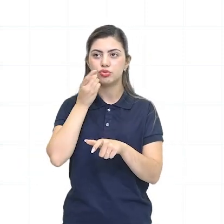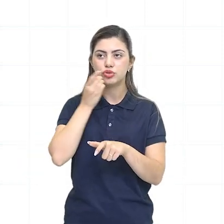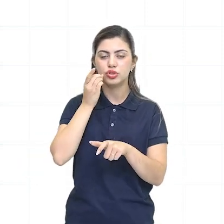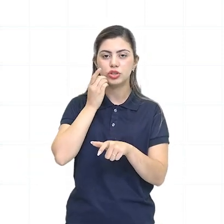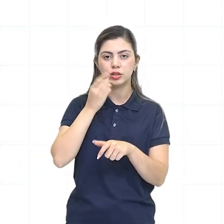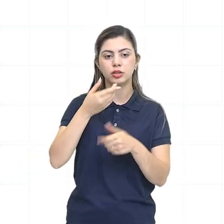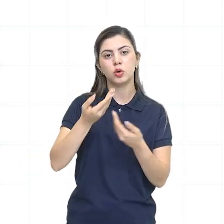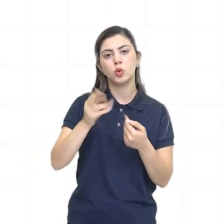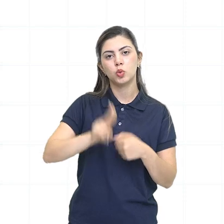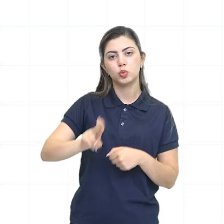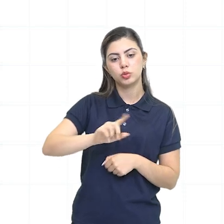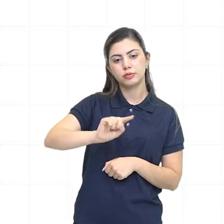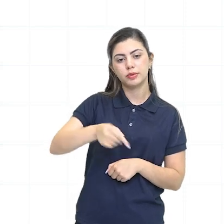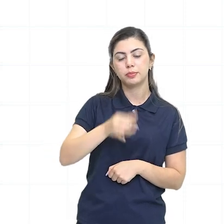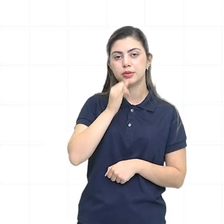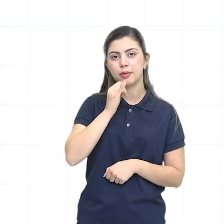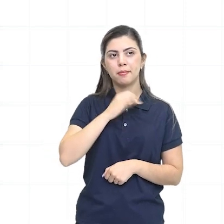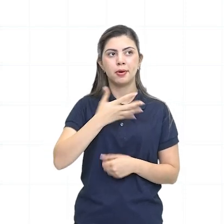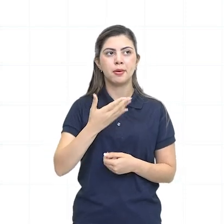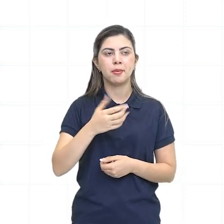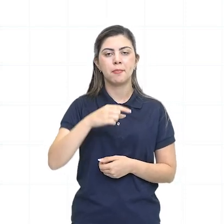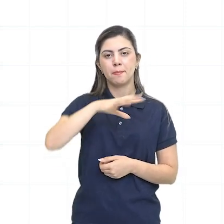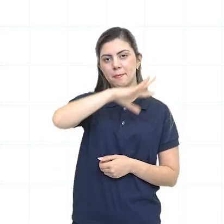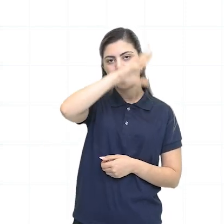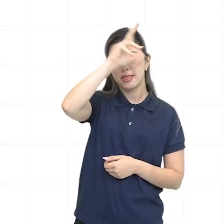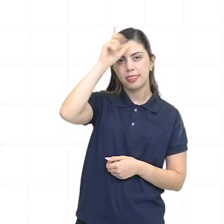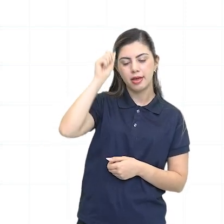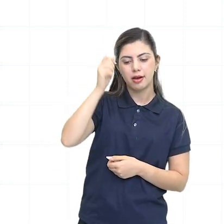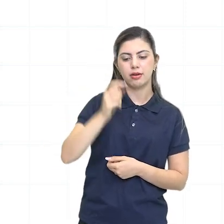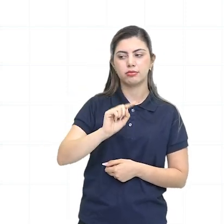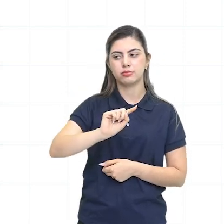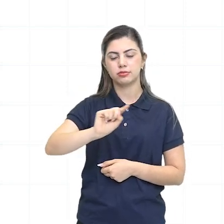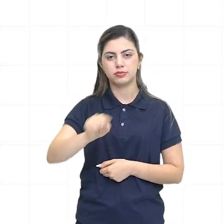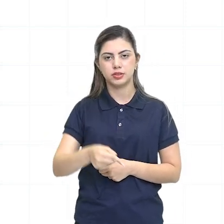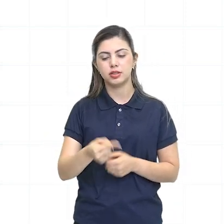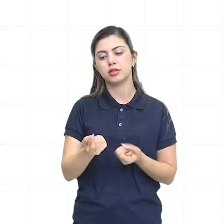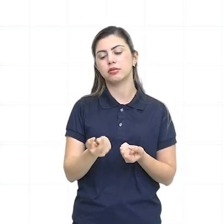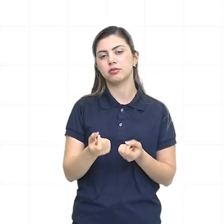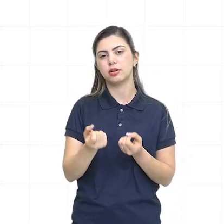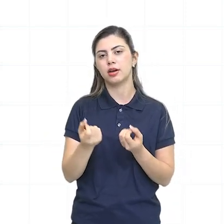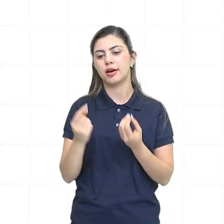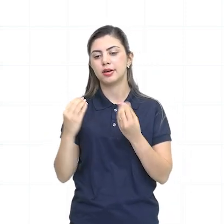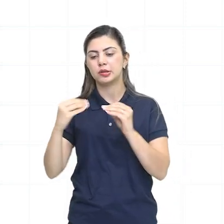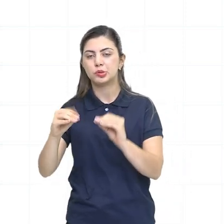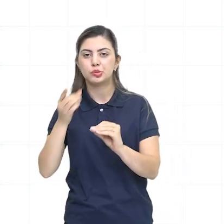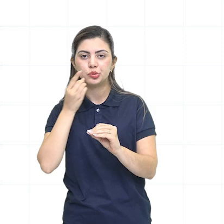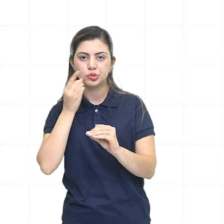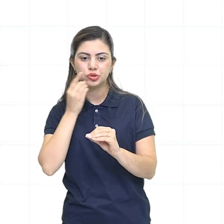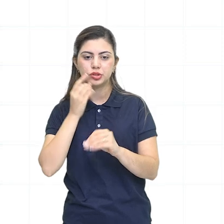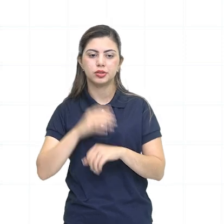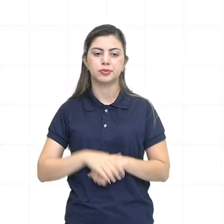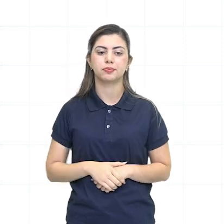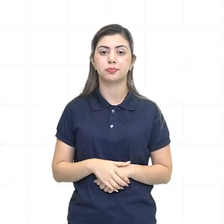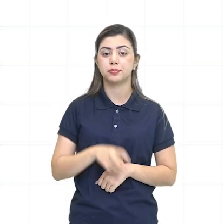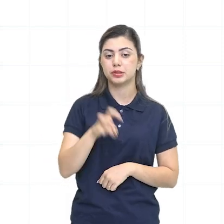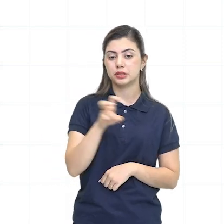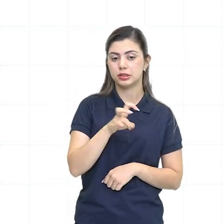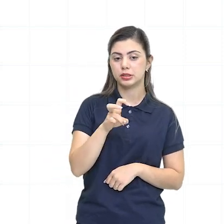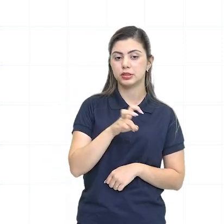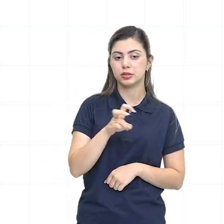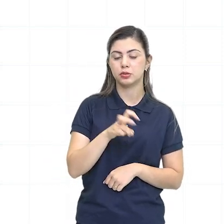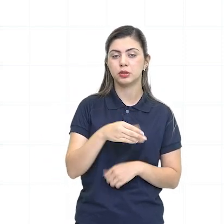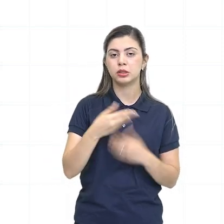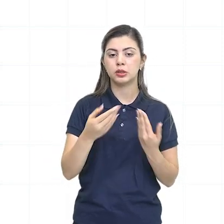exemplo, Manaus, vírgula, eu vou colocar o restante da data. 5, quando não